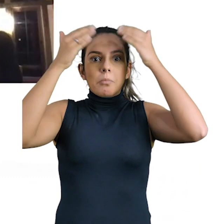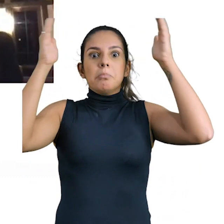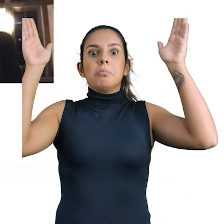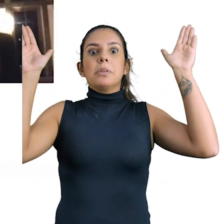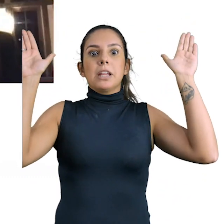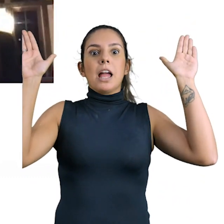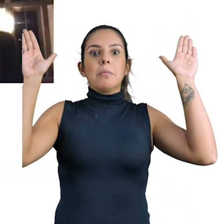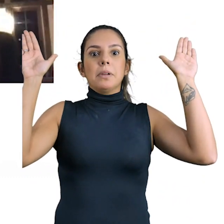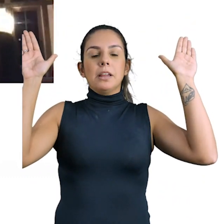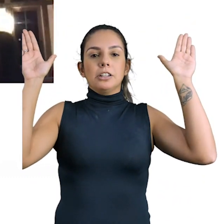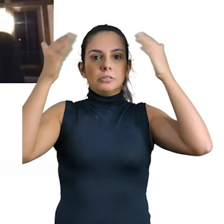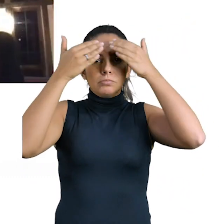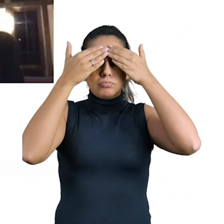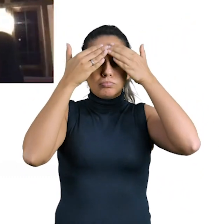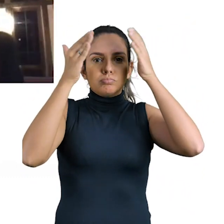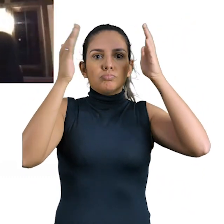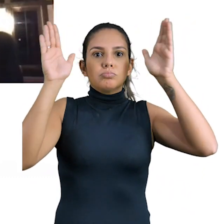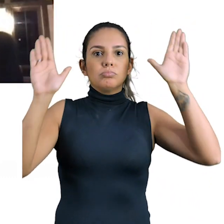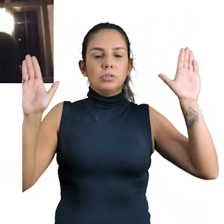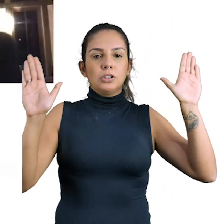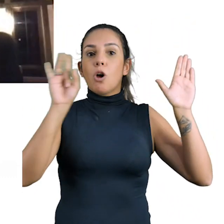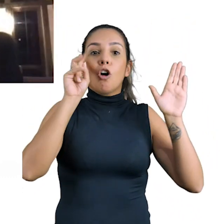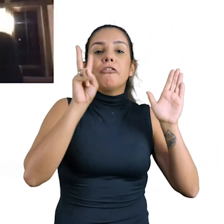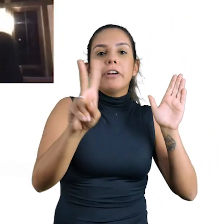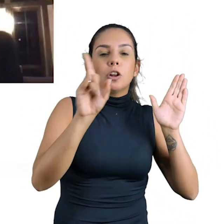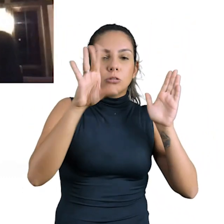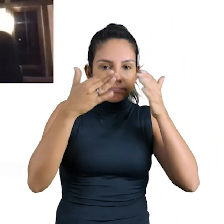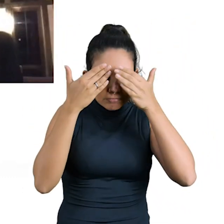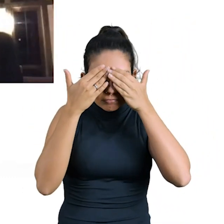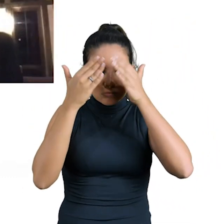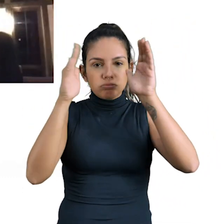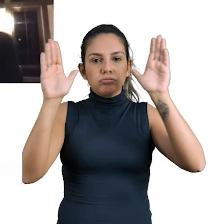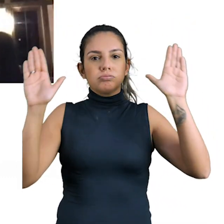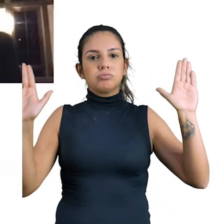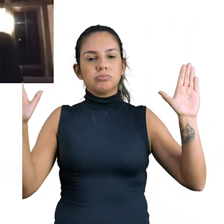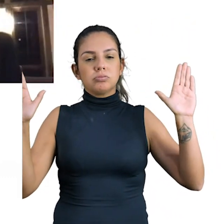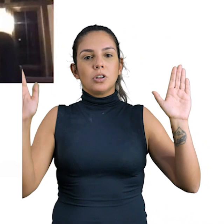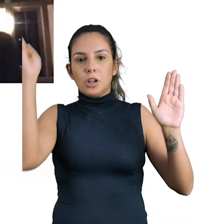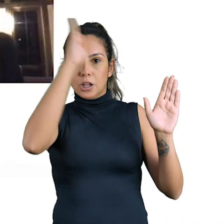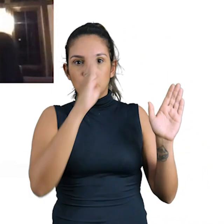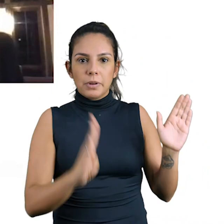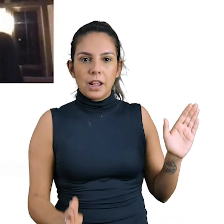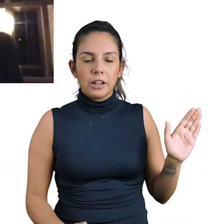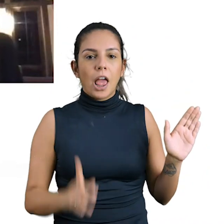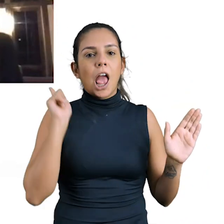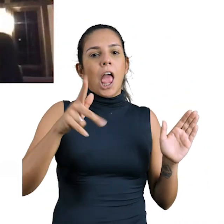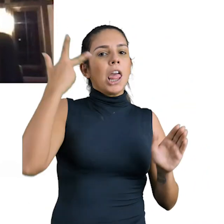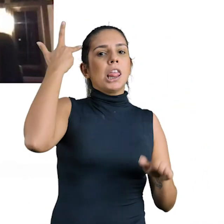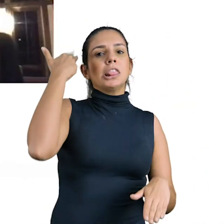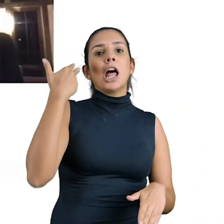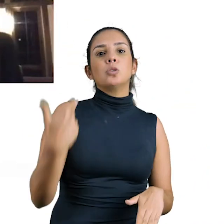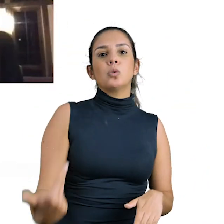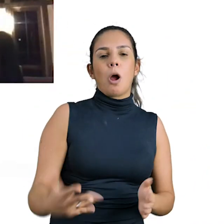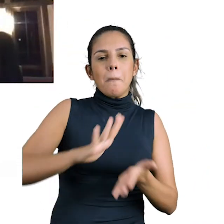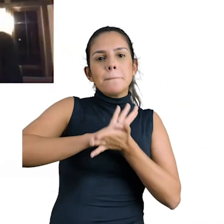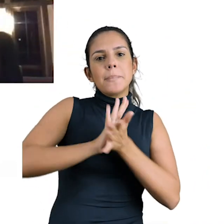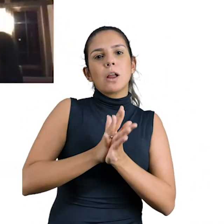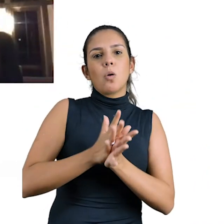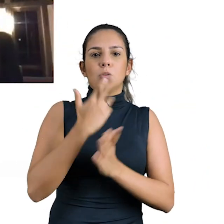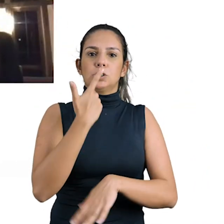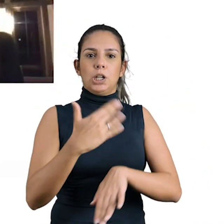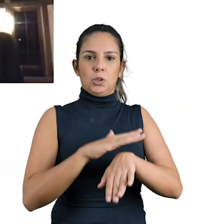eu tendo a acreditar que os brasileiros procuraram naturalizar o racismo. E ao